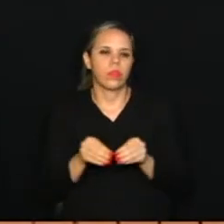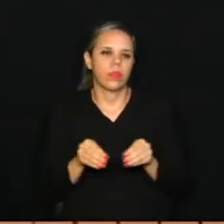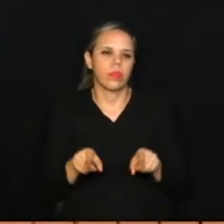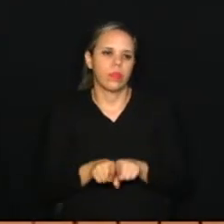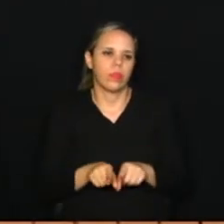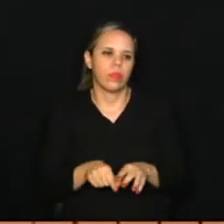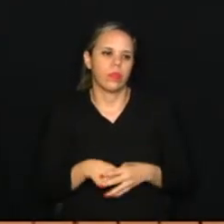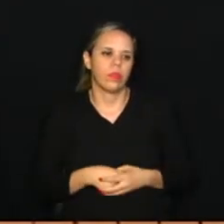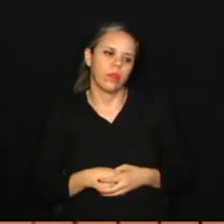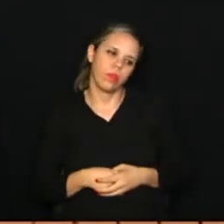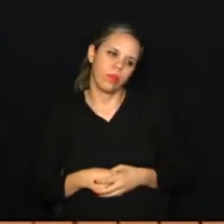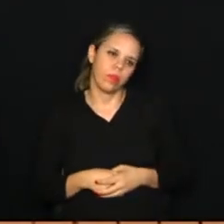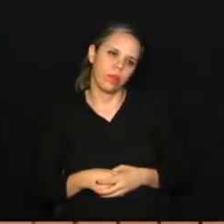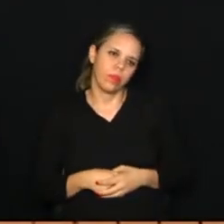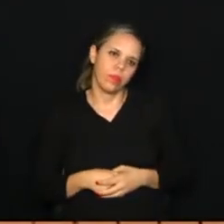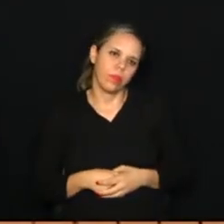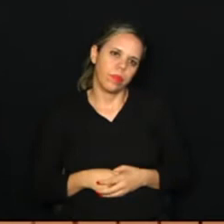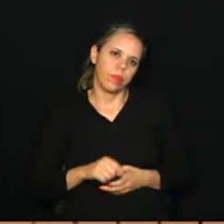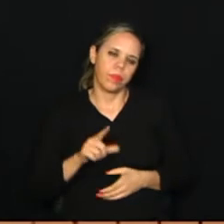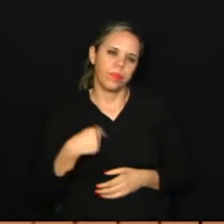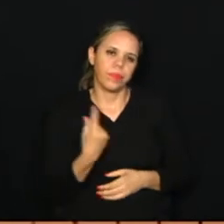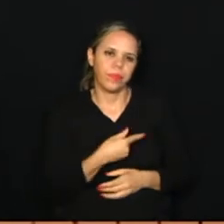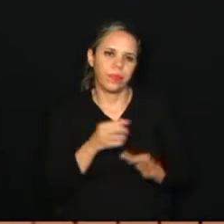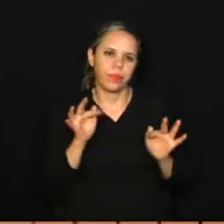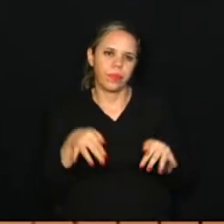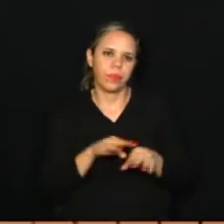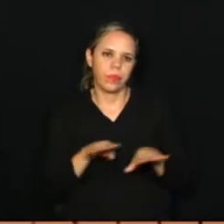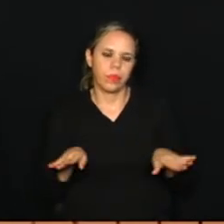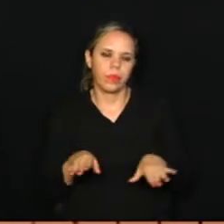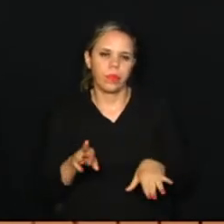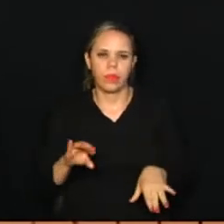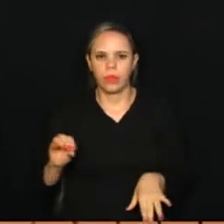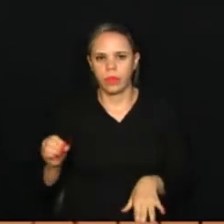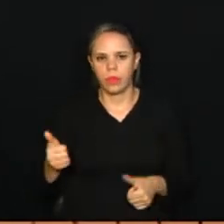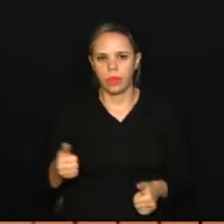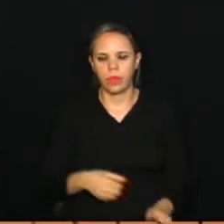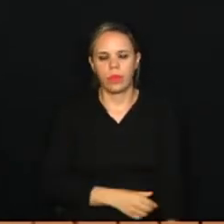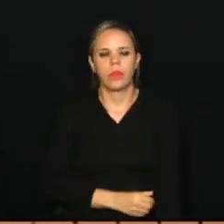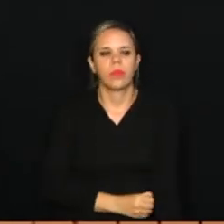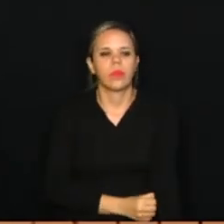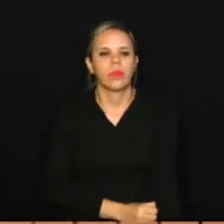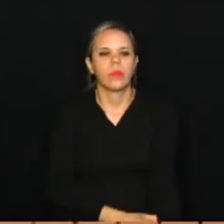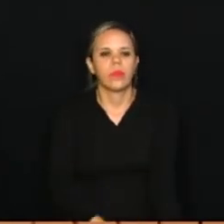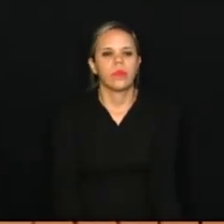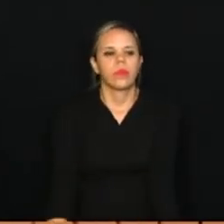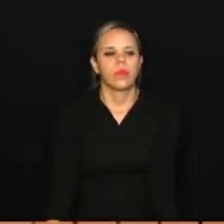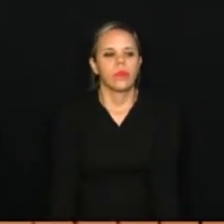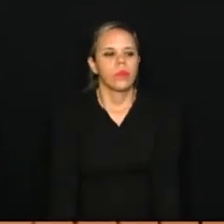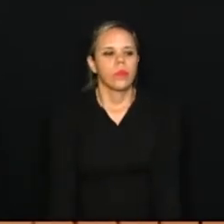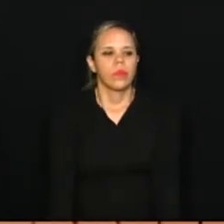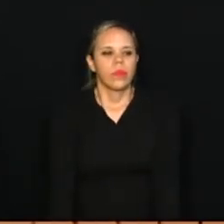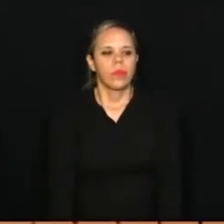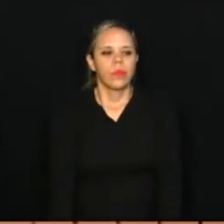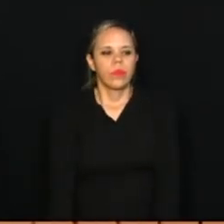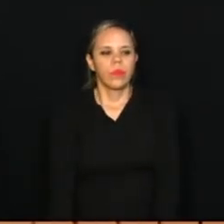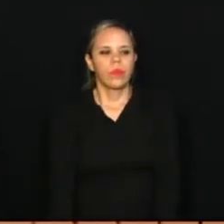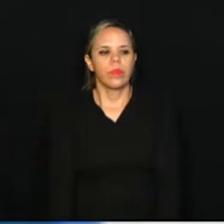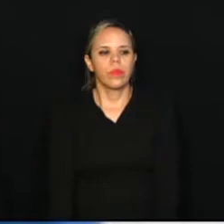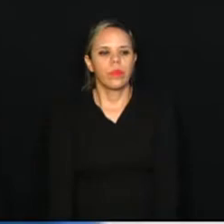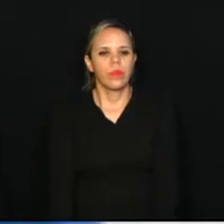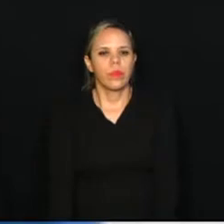dele, e depois a gente encerra com o Márcio. Pode ser? Vamos lá, Swift.